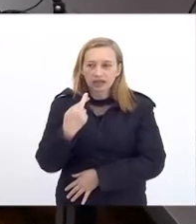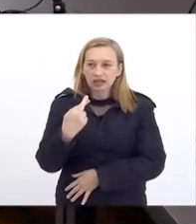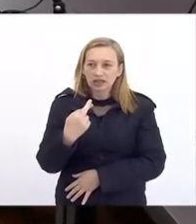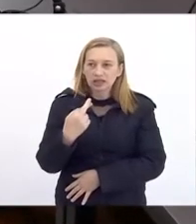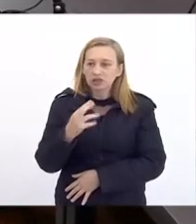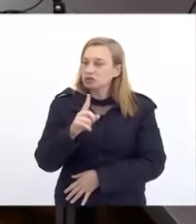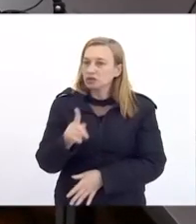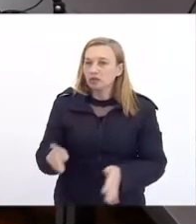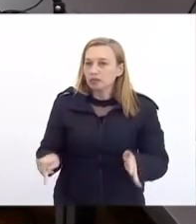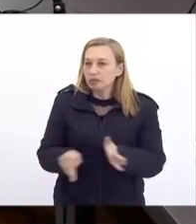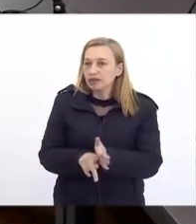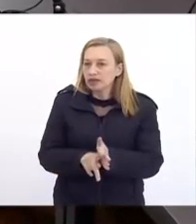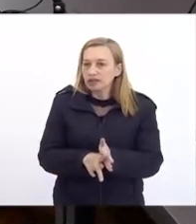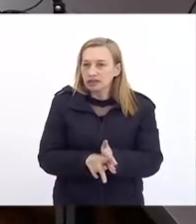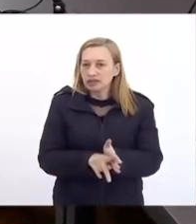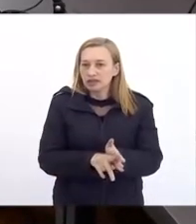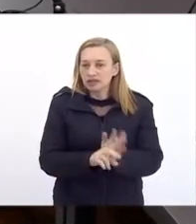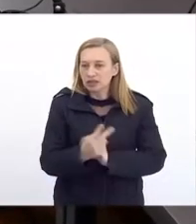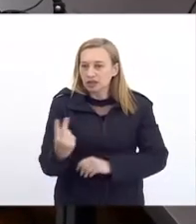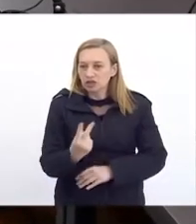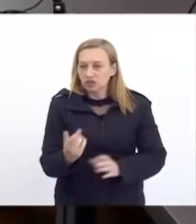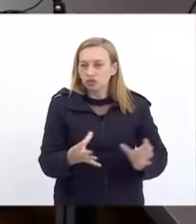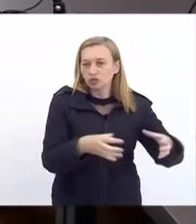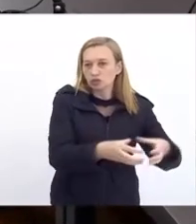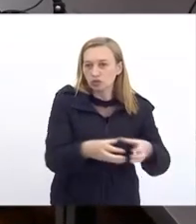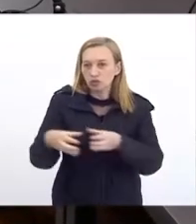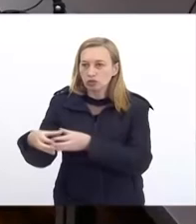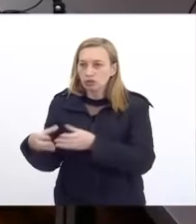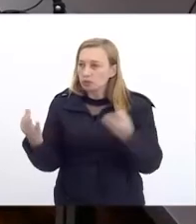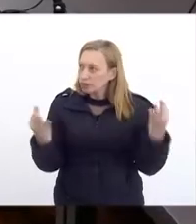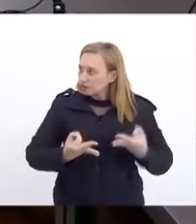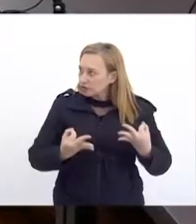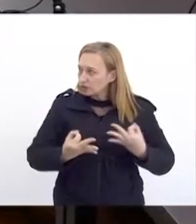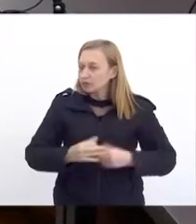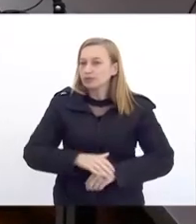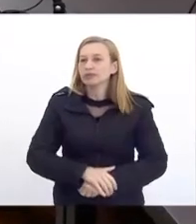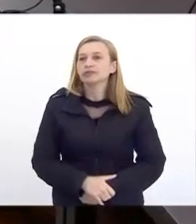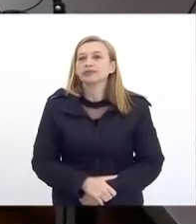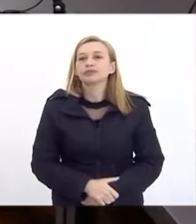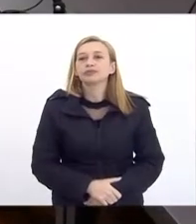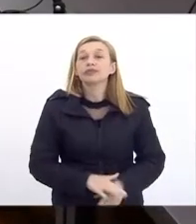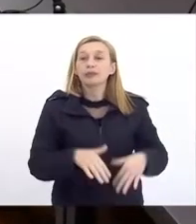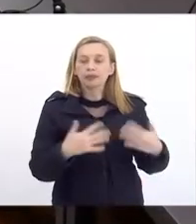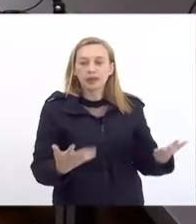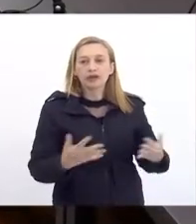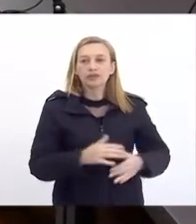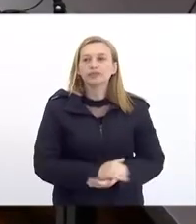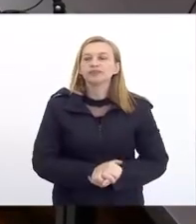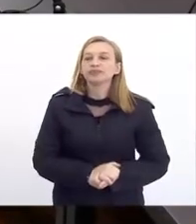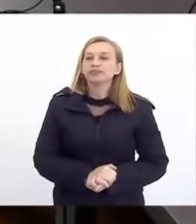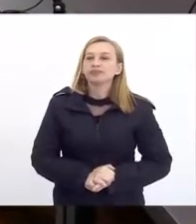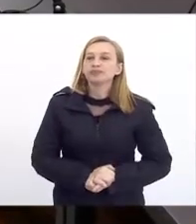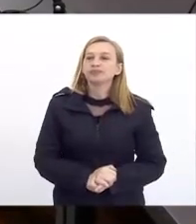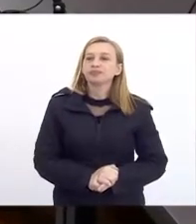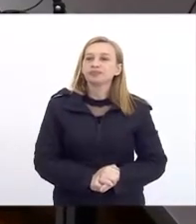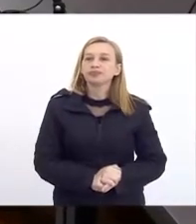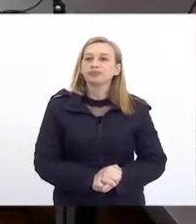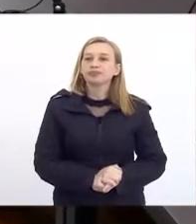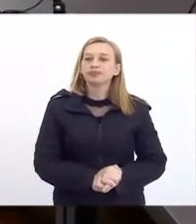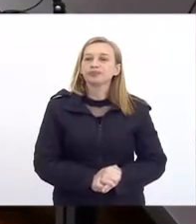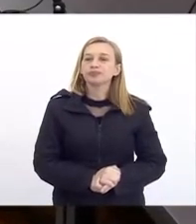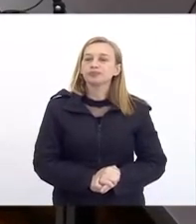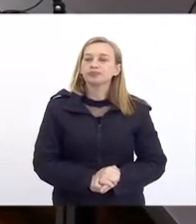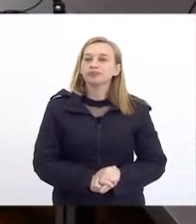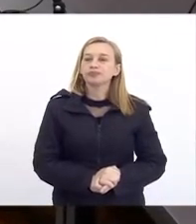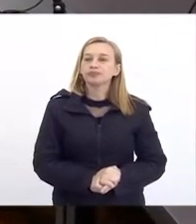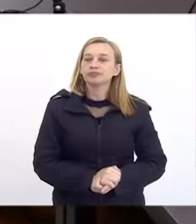não participava de nenhuma das duas comissões. Perfeito, Orlando? Então, assinalado